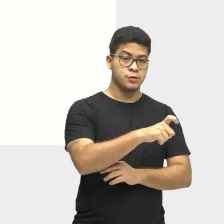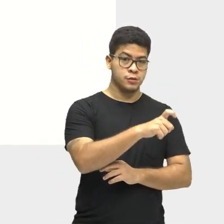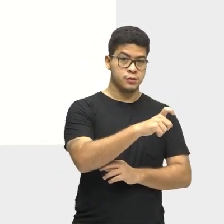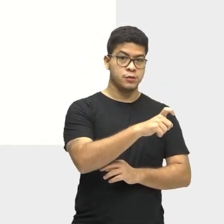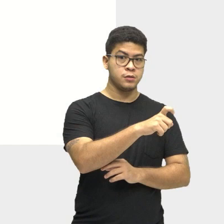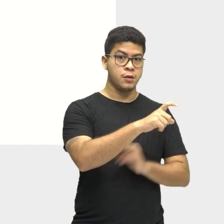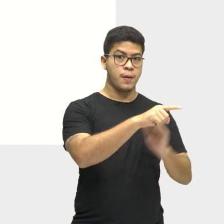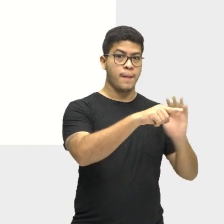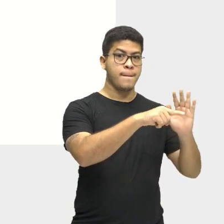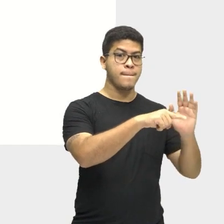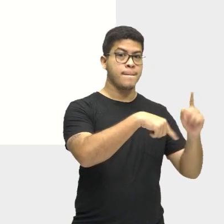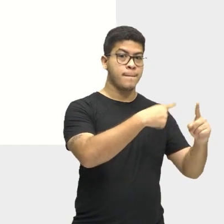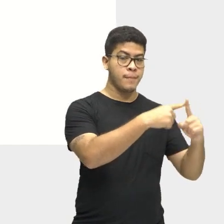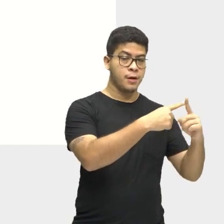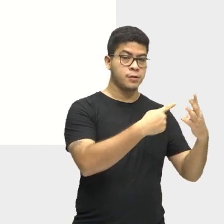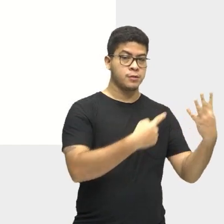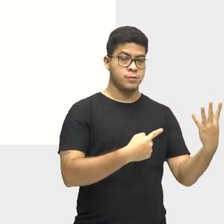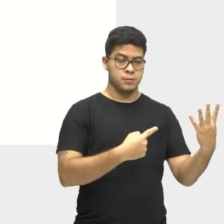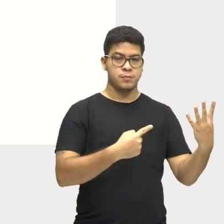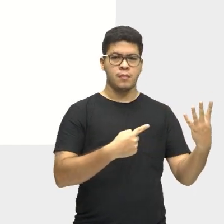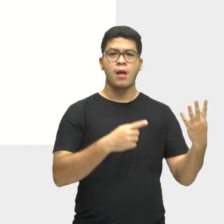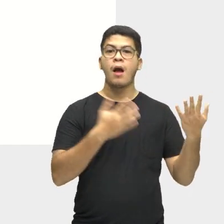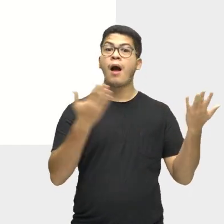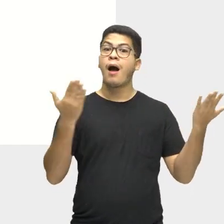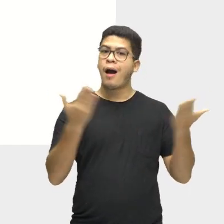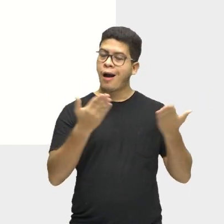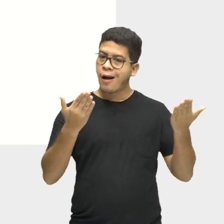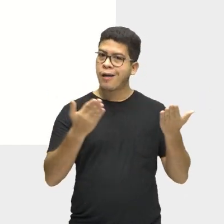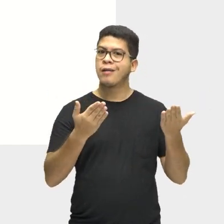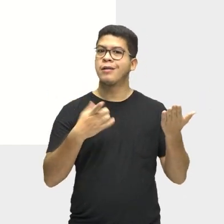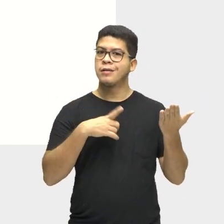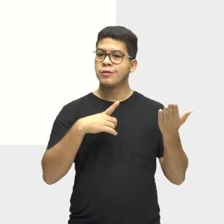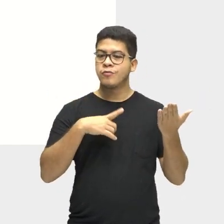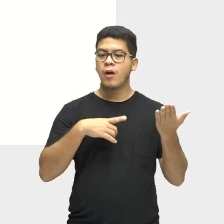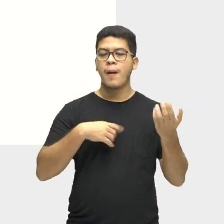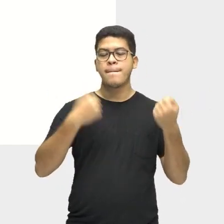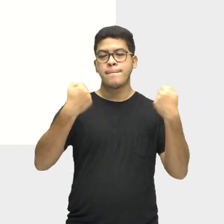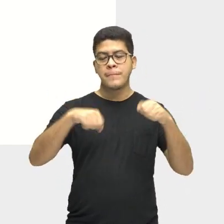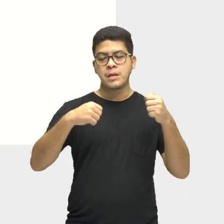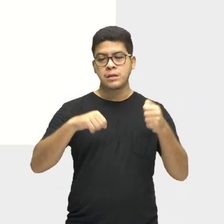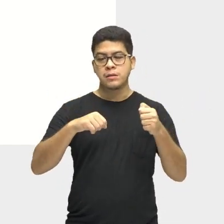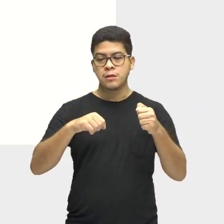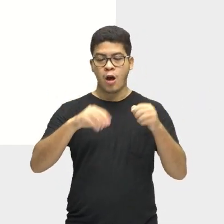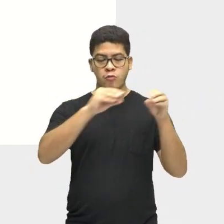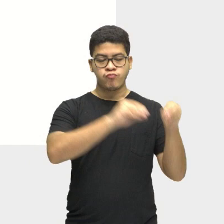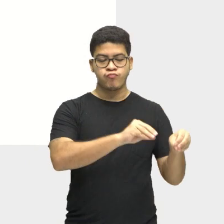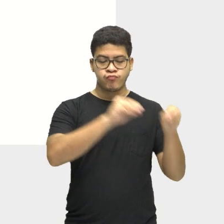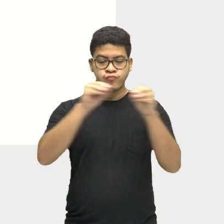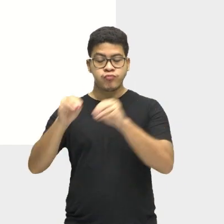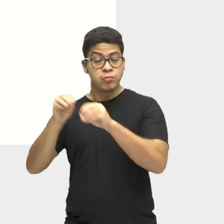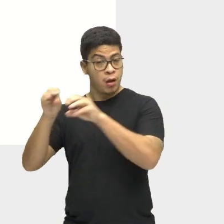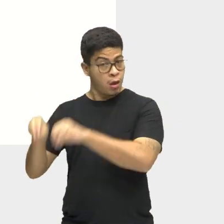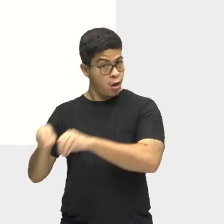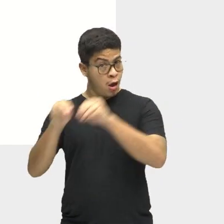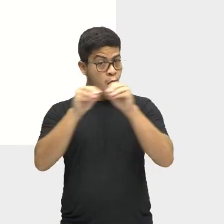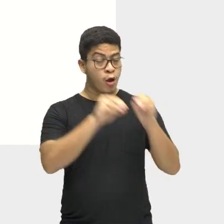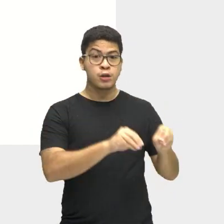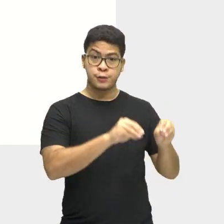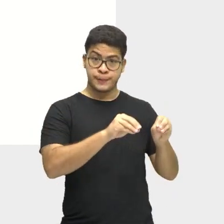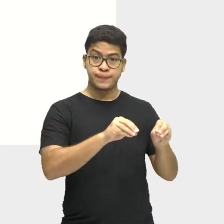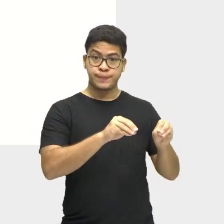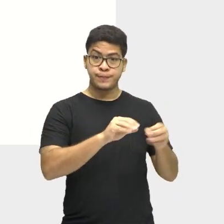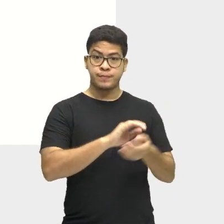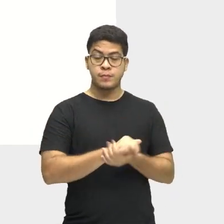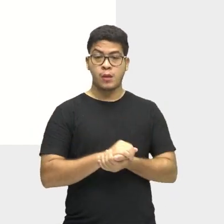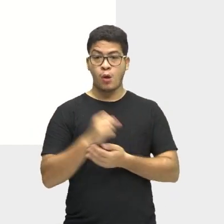demais essa questão. Agora vamos para aquela parte, né? Vamos isolar os elementos que têm letra dos que não têm. Então aqui vai